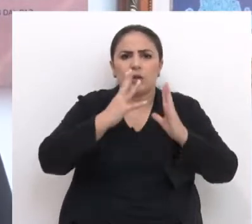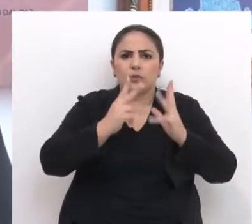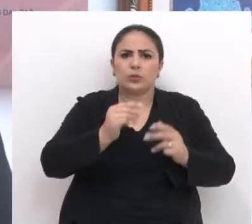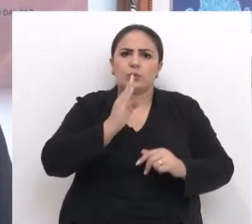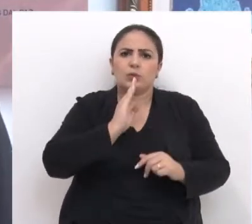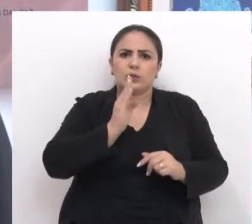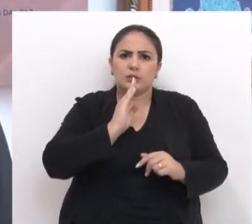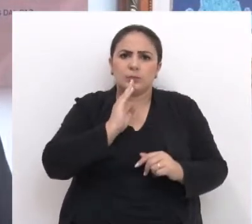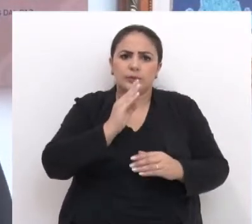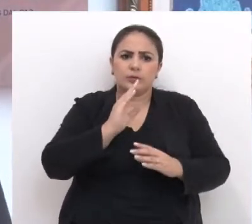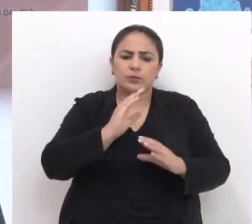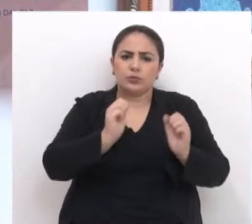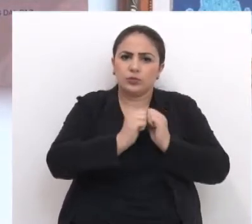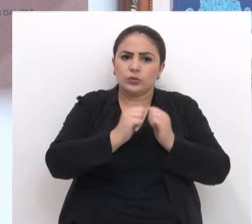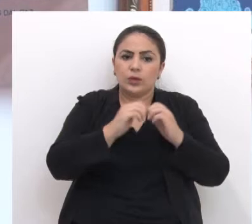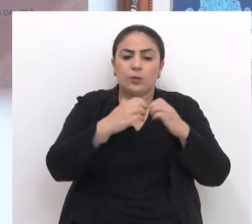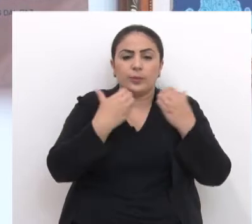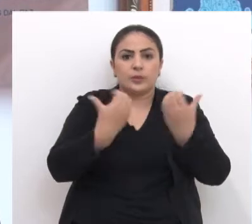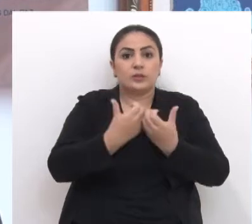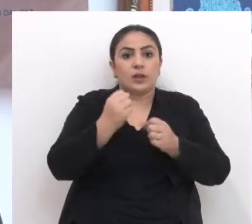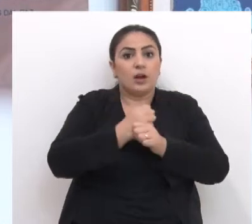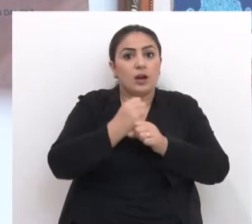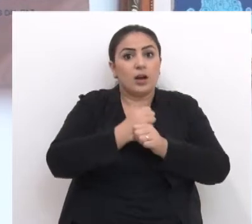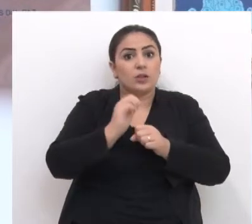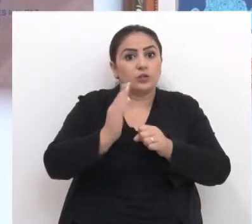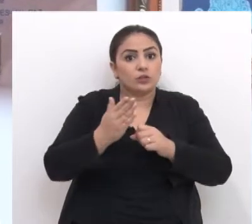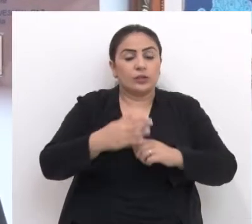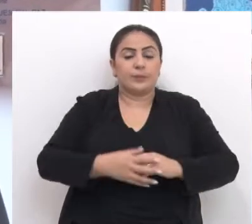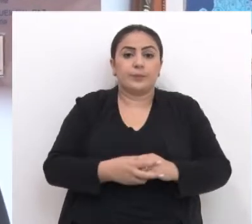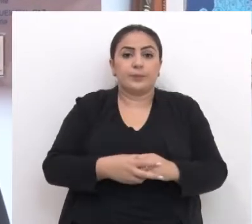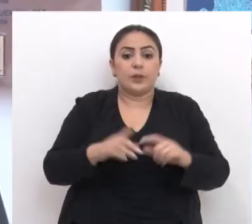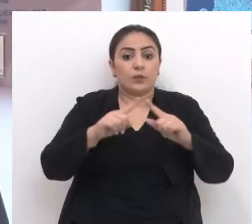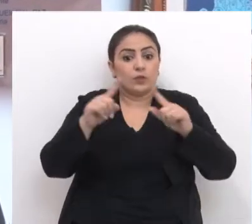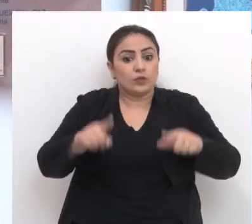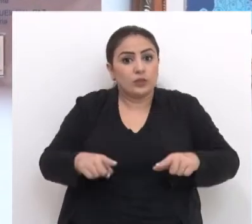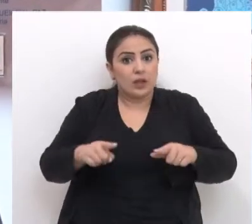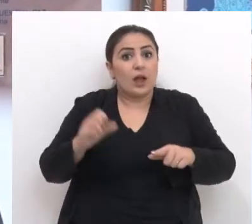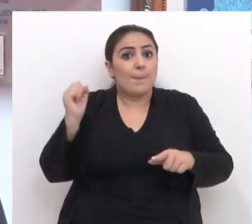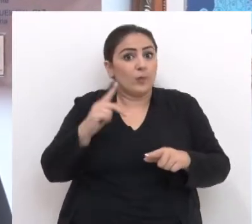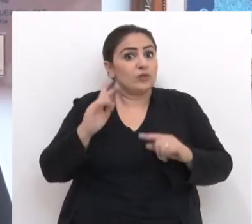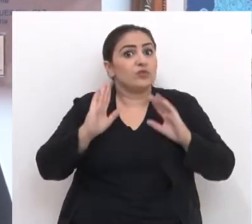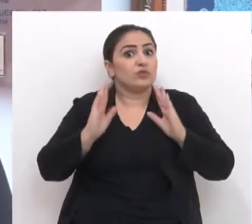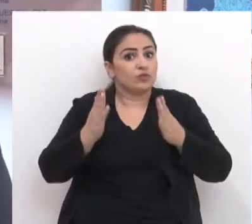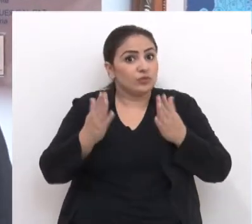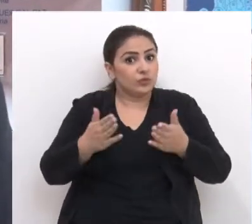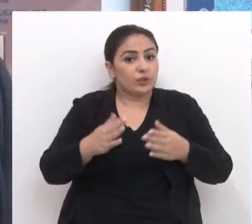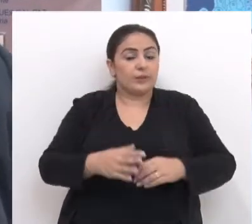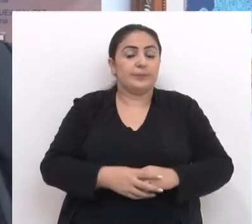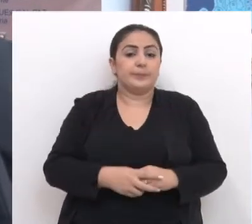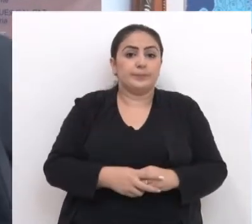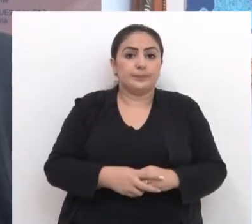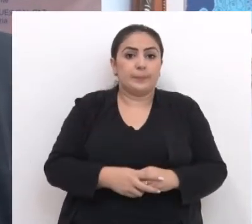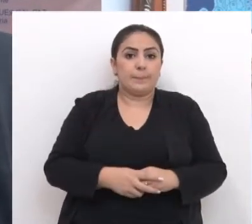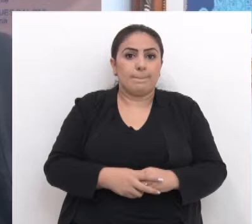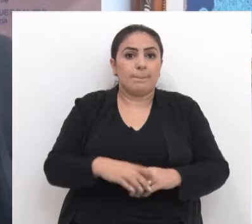esse conhecimento dele com a comunidade já há vários anos. Funcionário público aposentado já também há